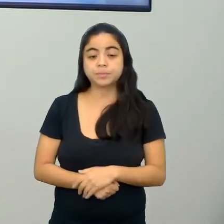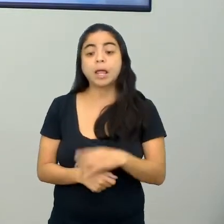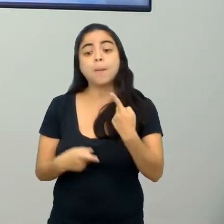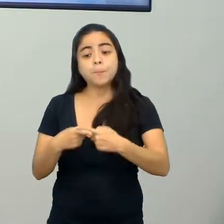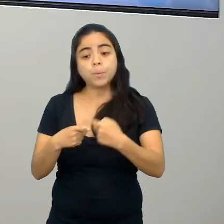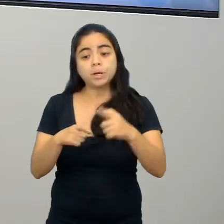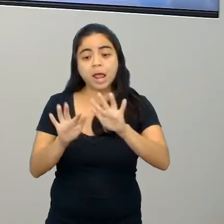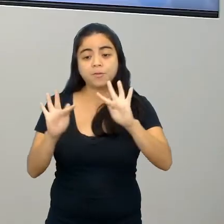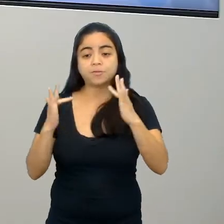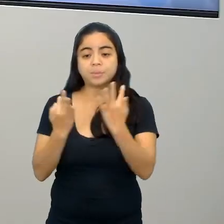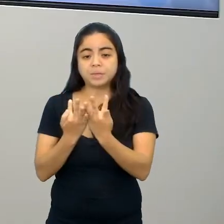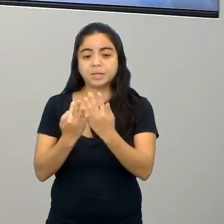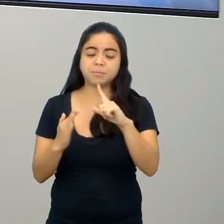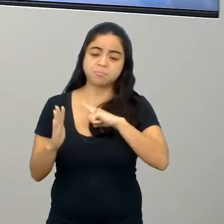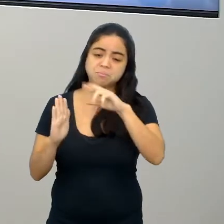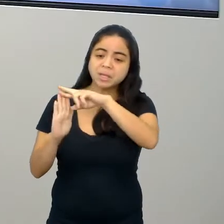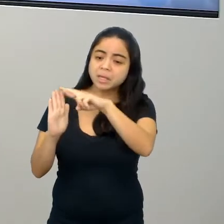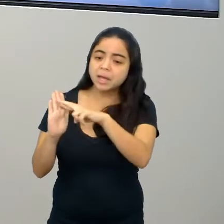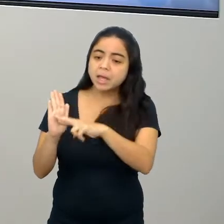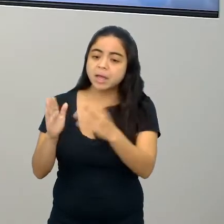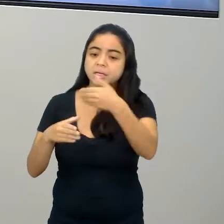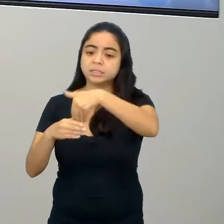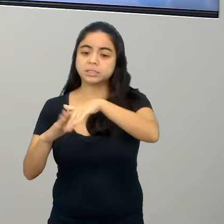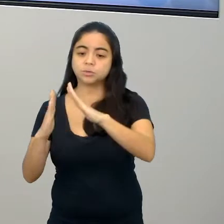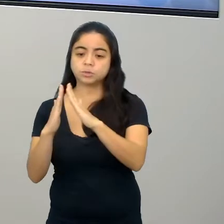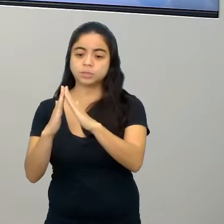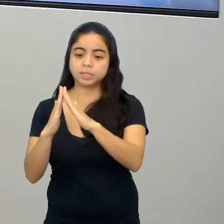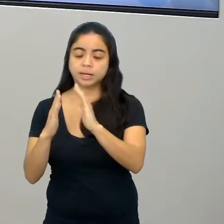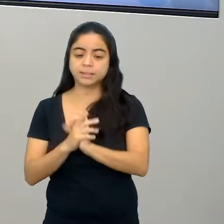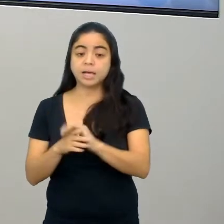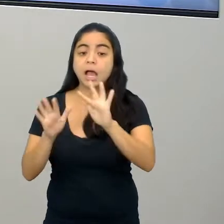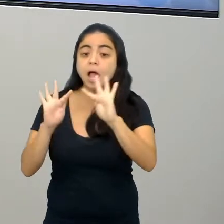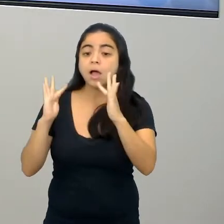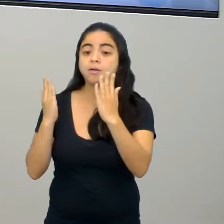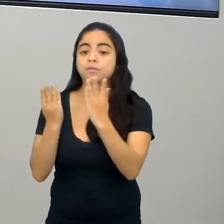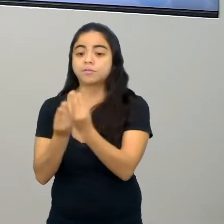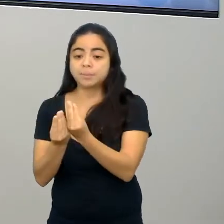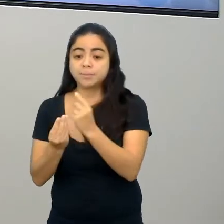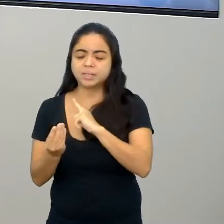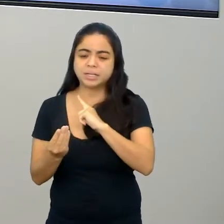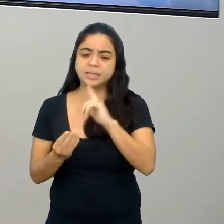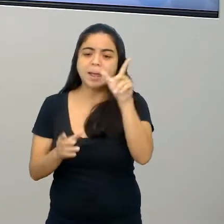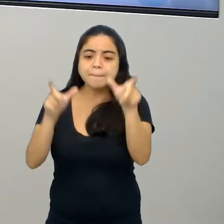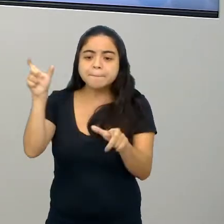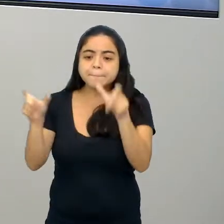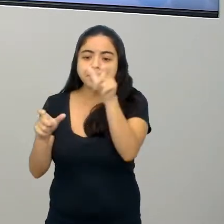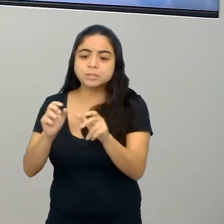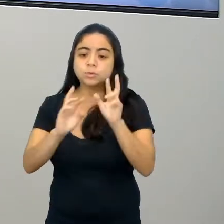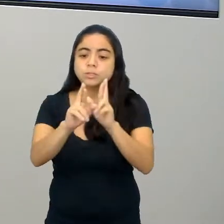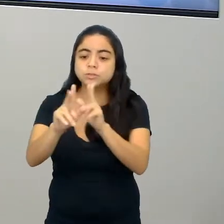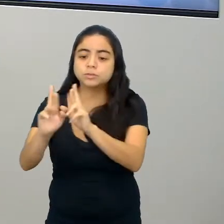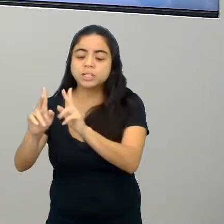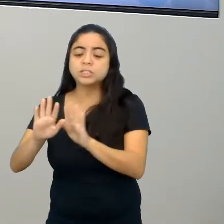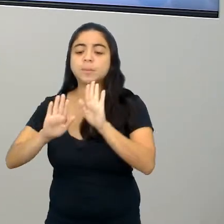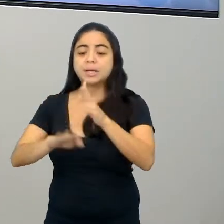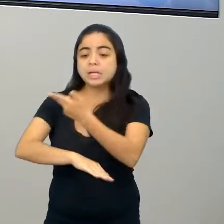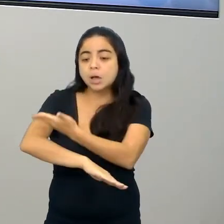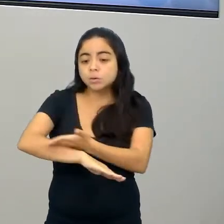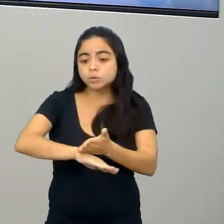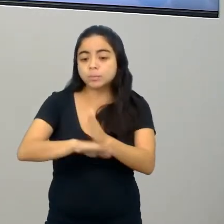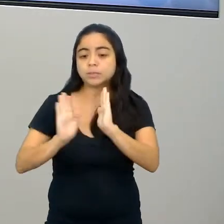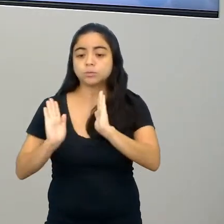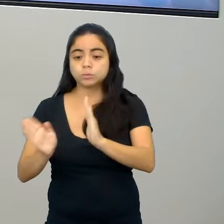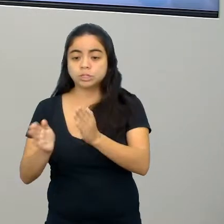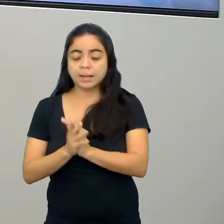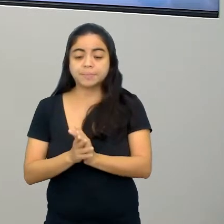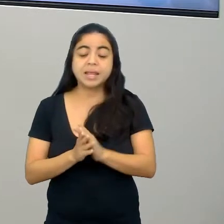como a gente falou, você tem regras na sua casa e a sua família tem perfis diferentes. e que você já está acostumado. Quando você vai para a